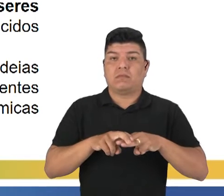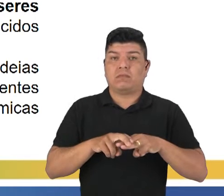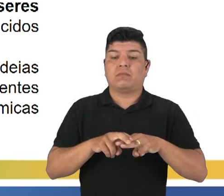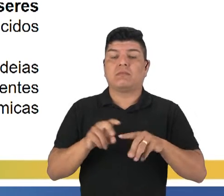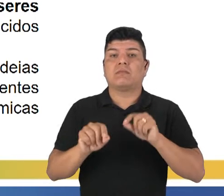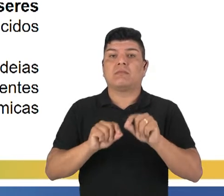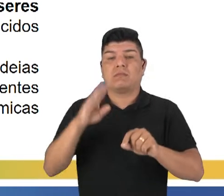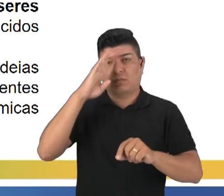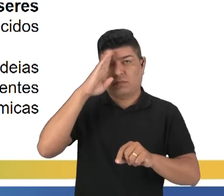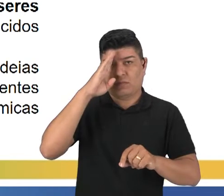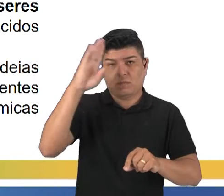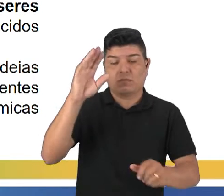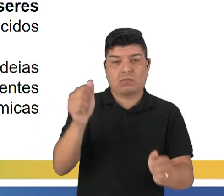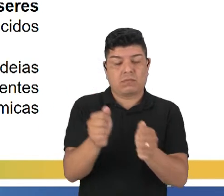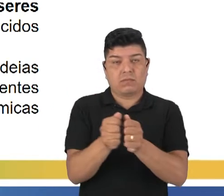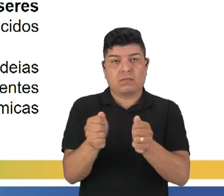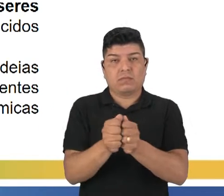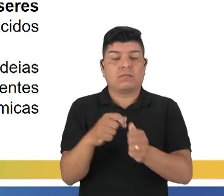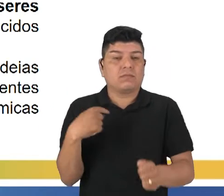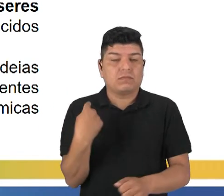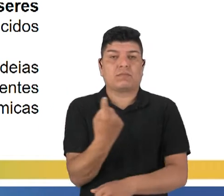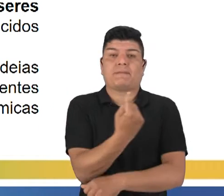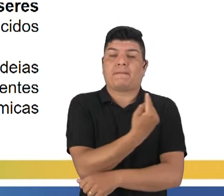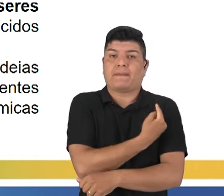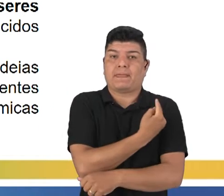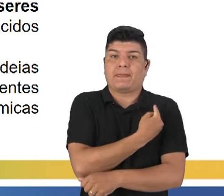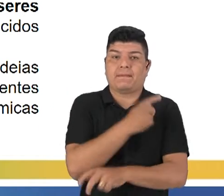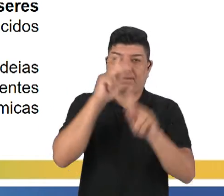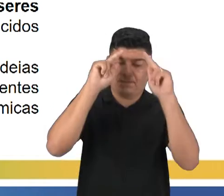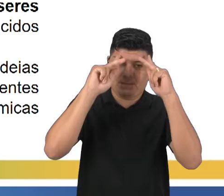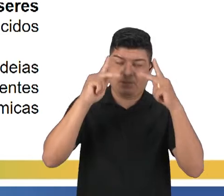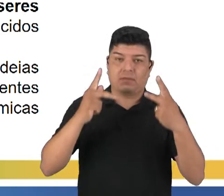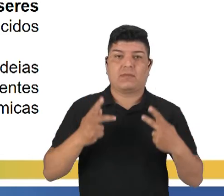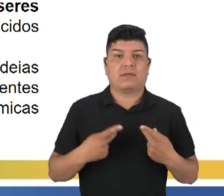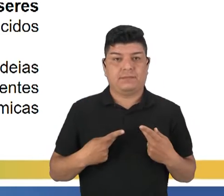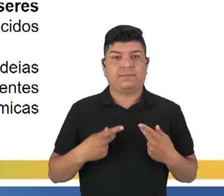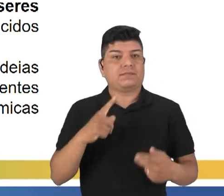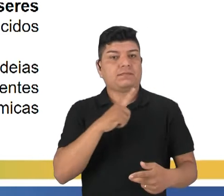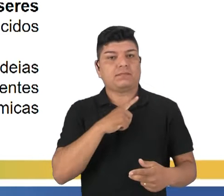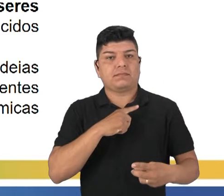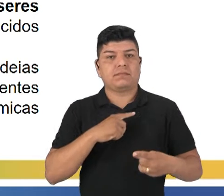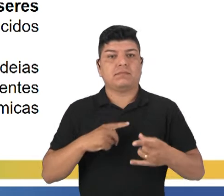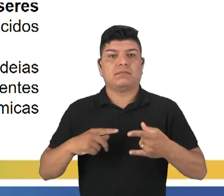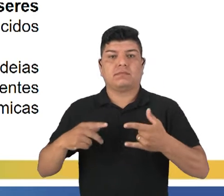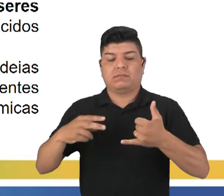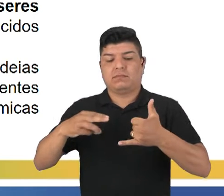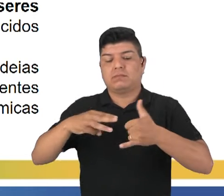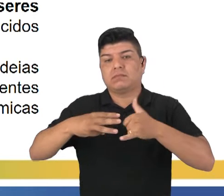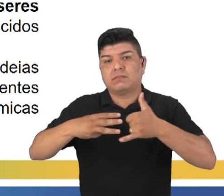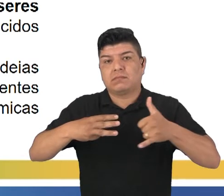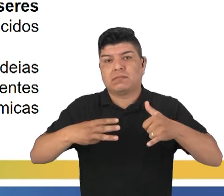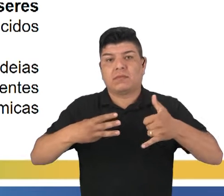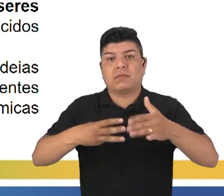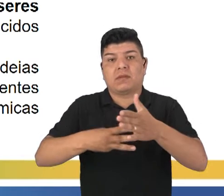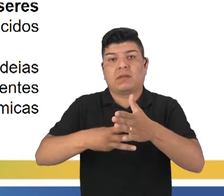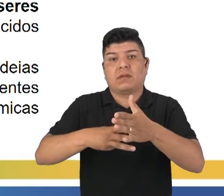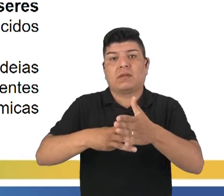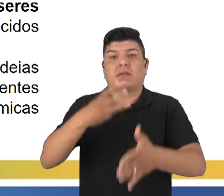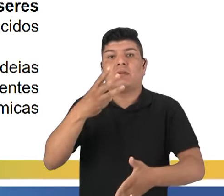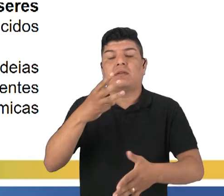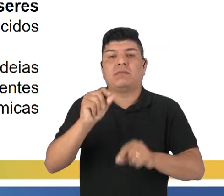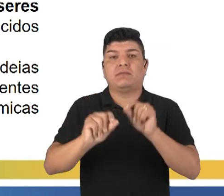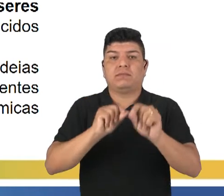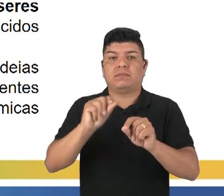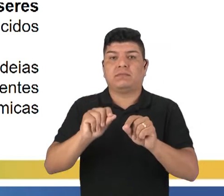assim, ela é um dos principais componentes nossos, né, dos seres vivos. Elas são moléculas tridimensionais, constituídas